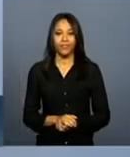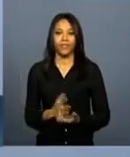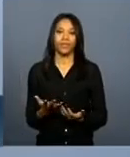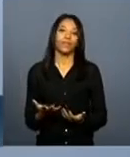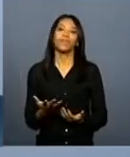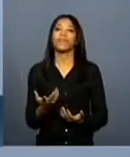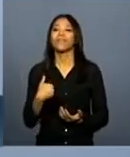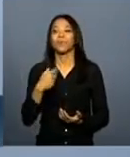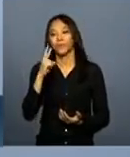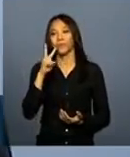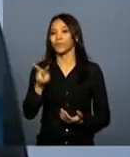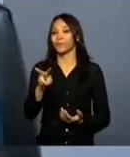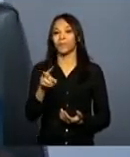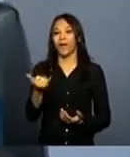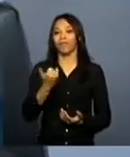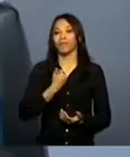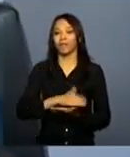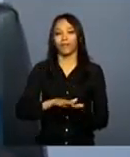Cadê o cartãozinho?